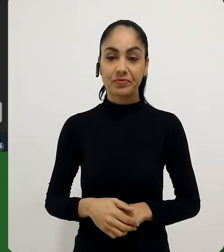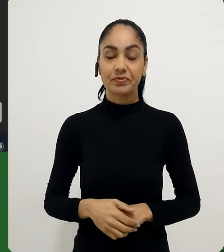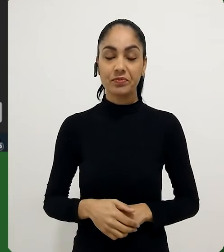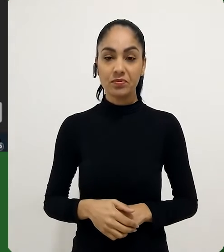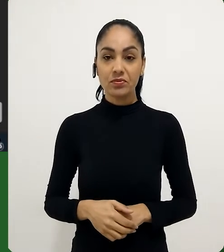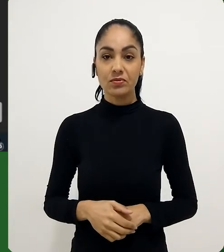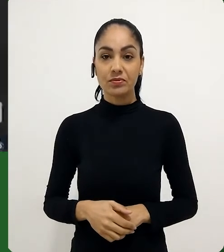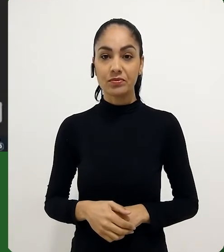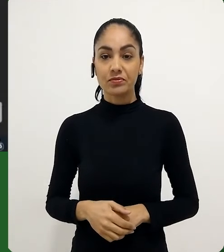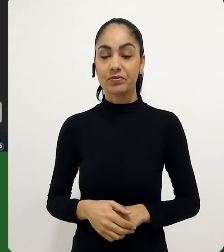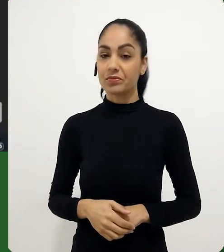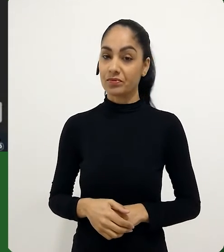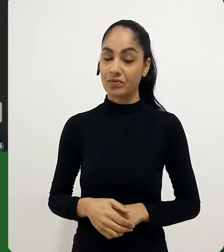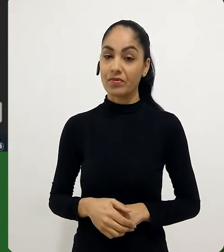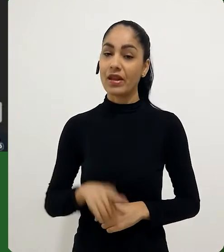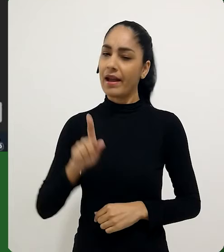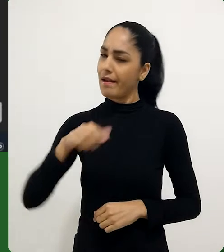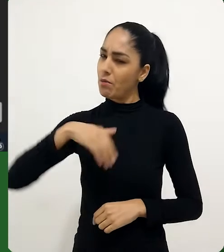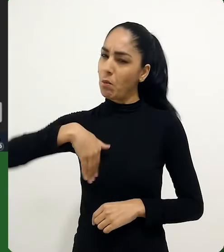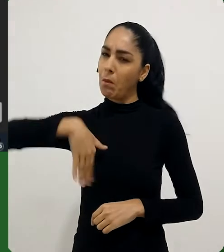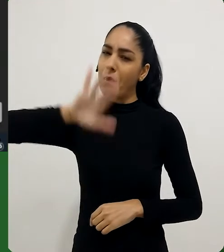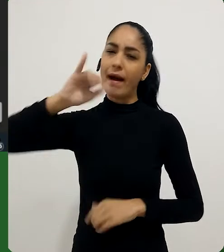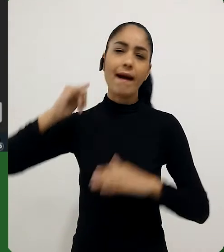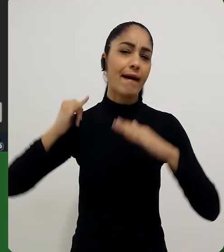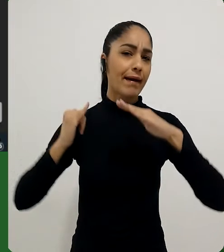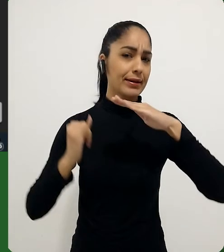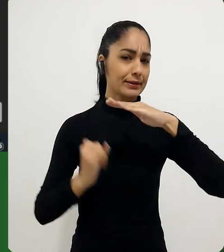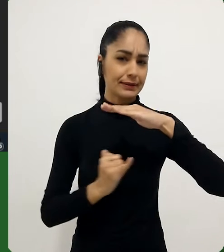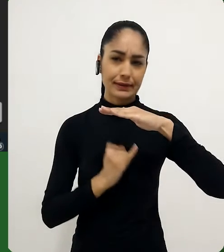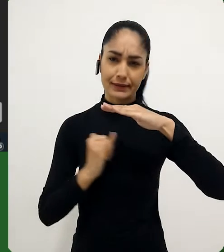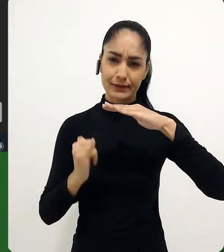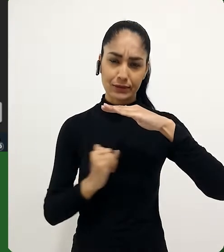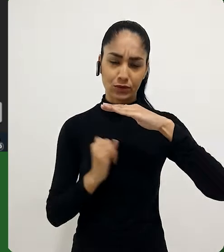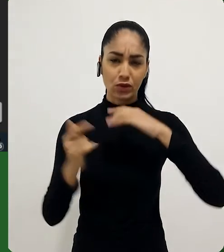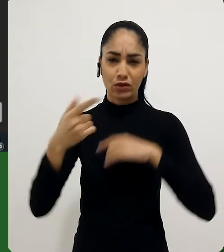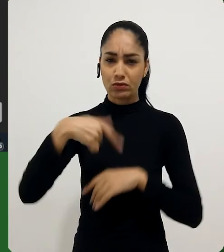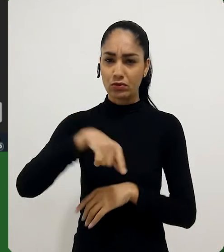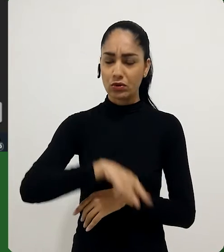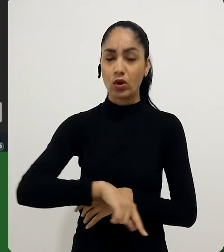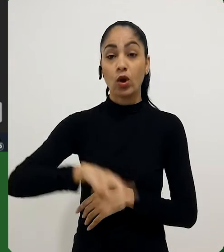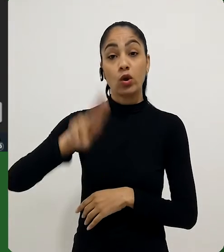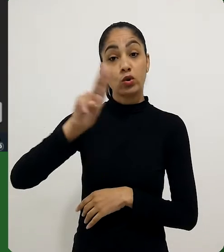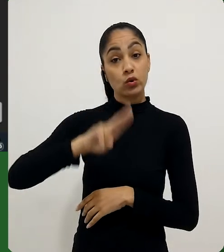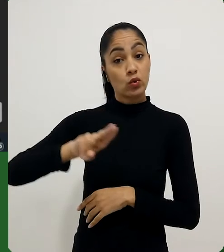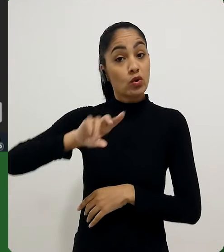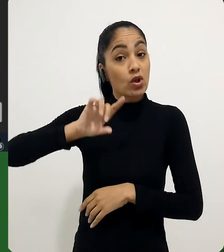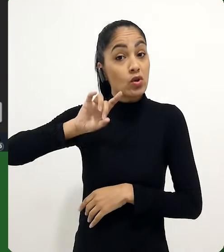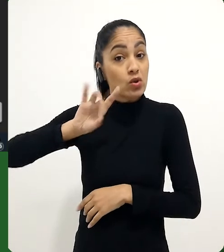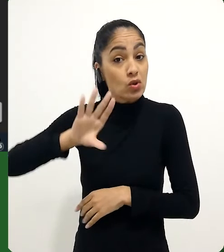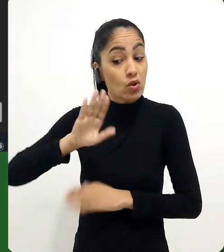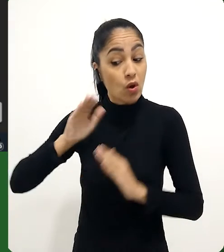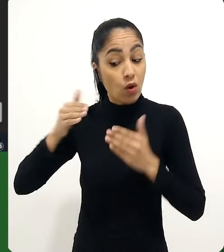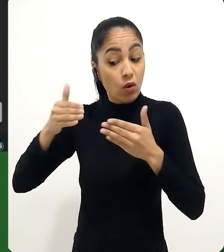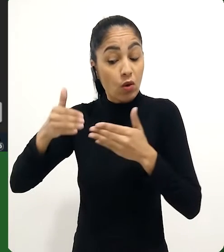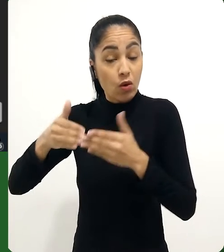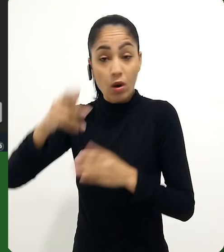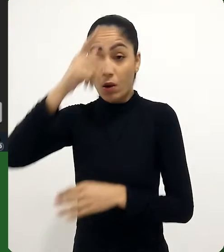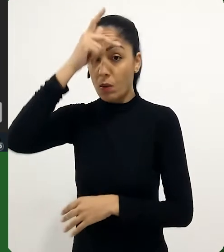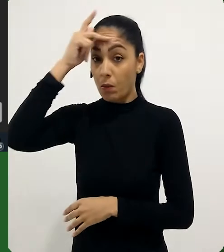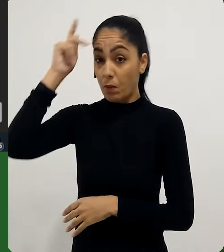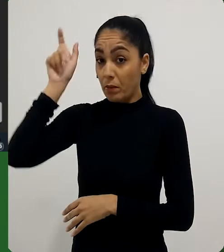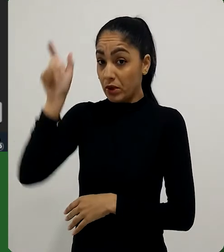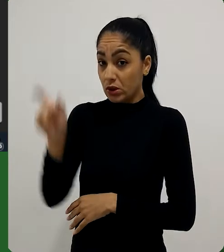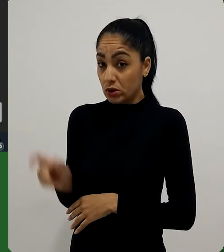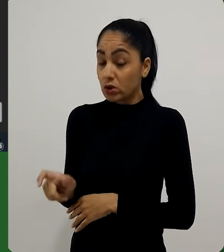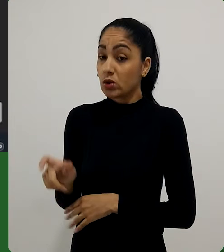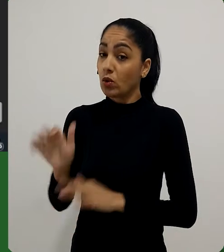Então nós utilizamos o você. E ele, então, é o mais informal, o que a gente deve utilizar somente